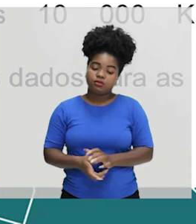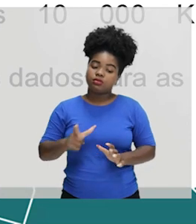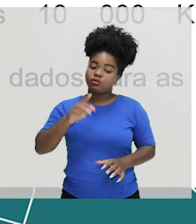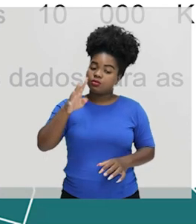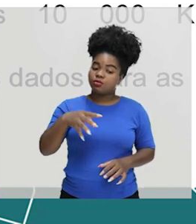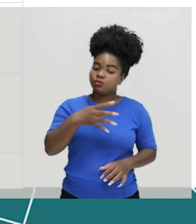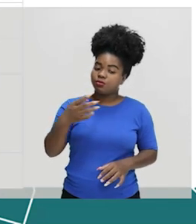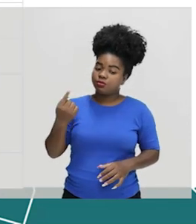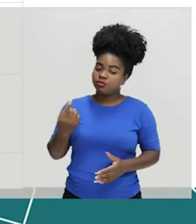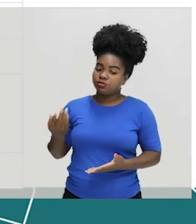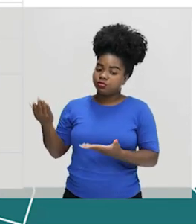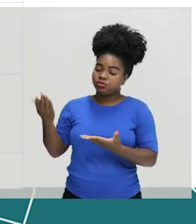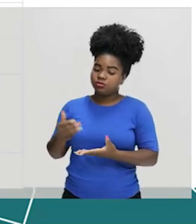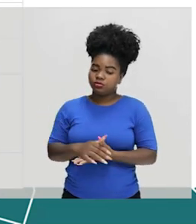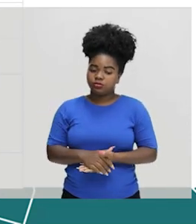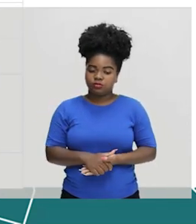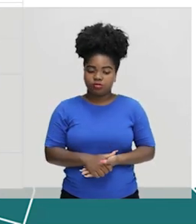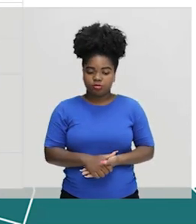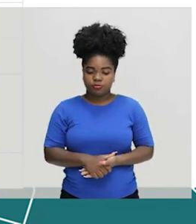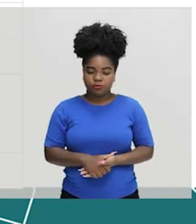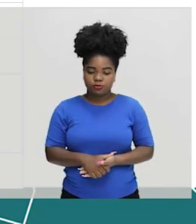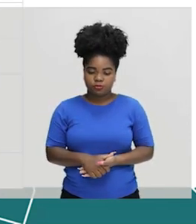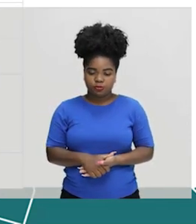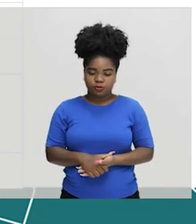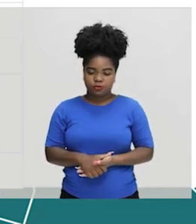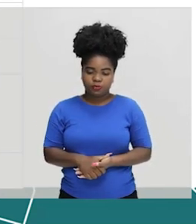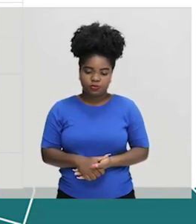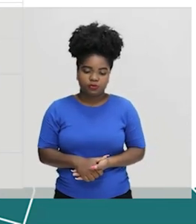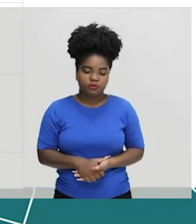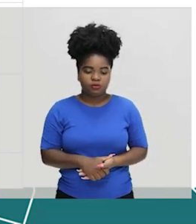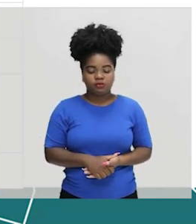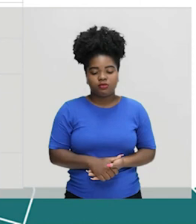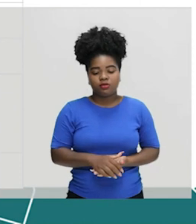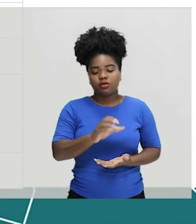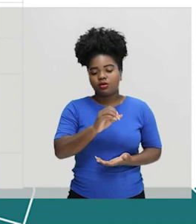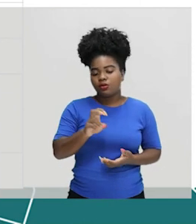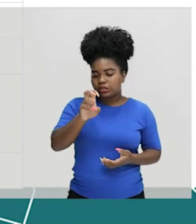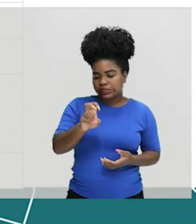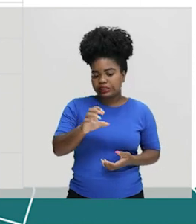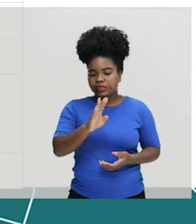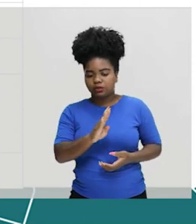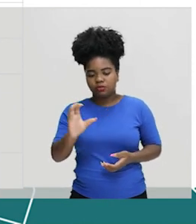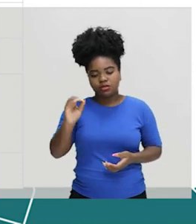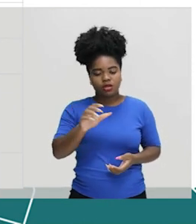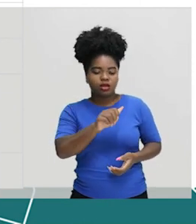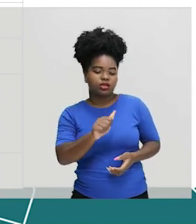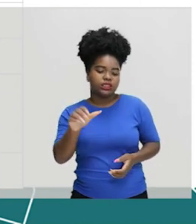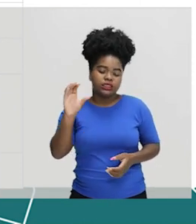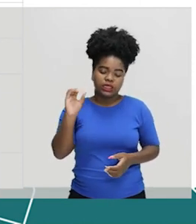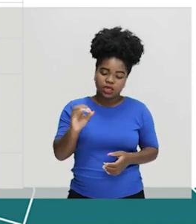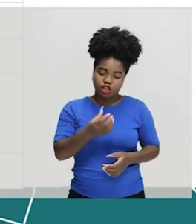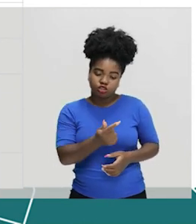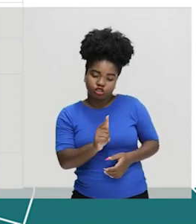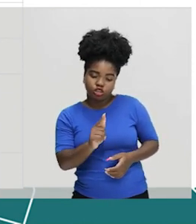temos aqui a tabela né e a classificação espectral né que é o5 b0 a0 o